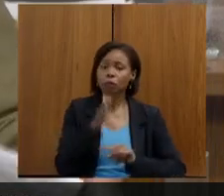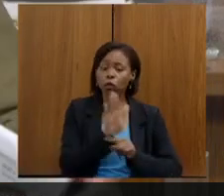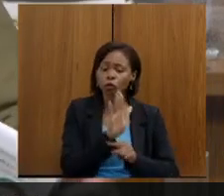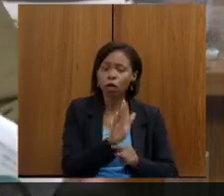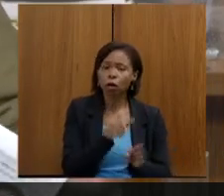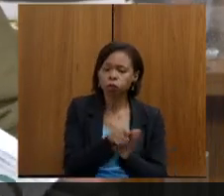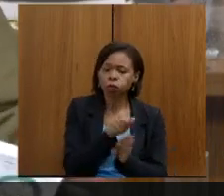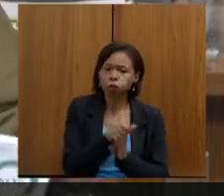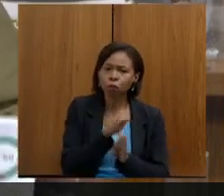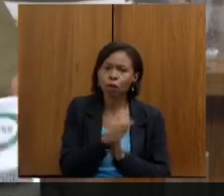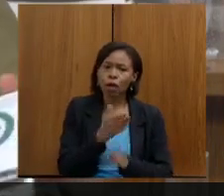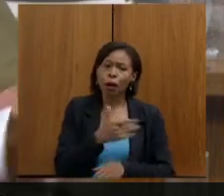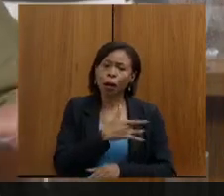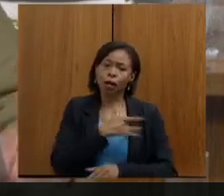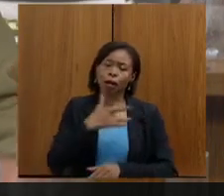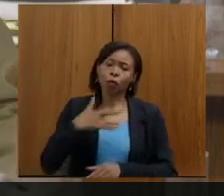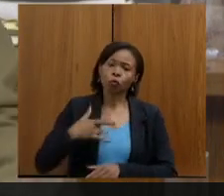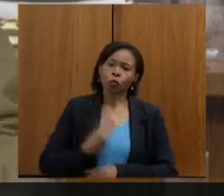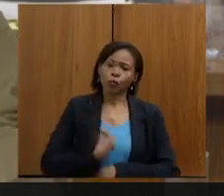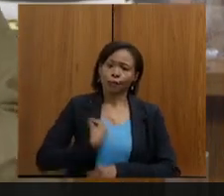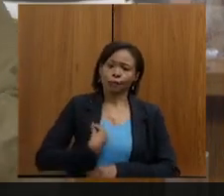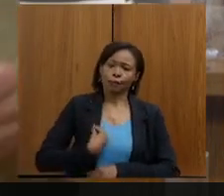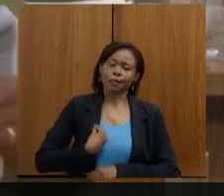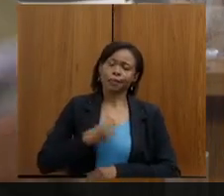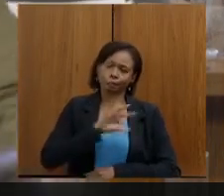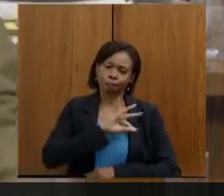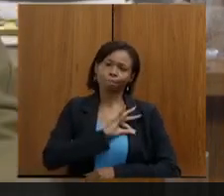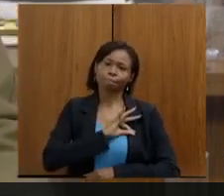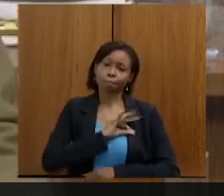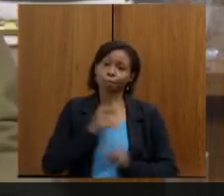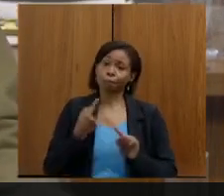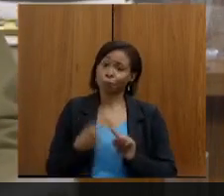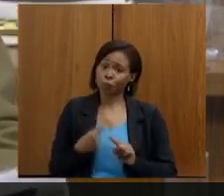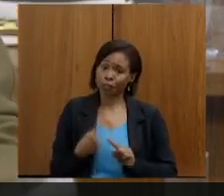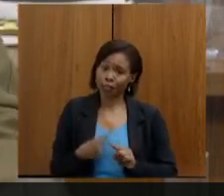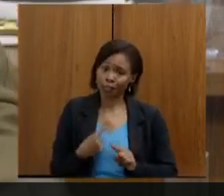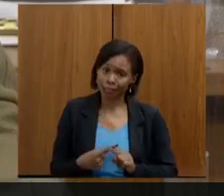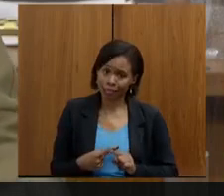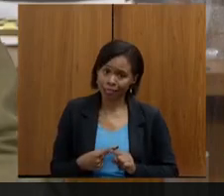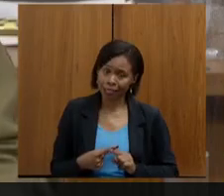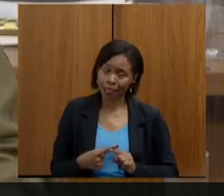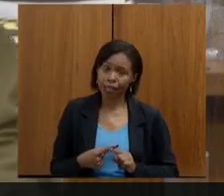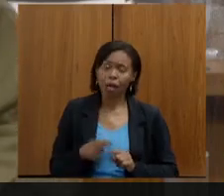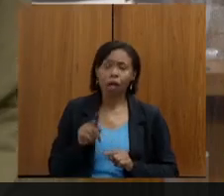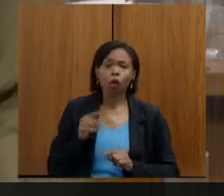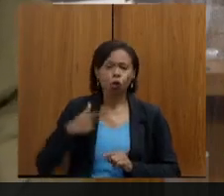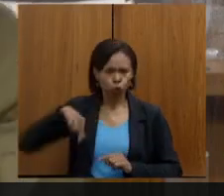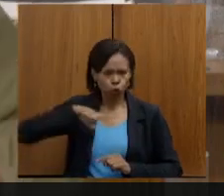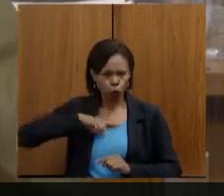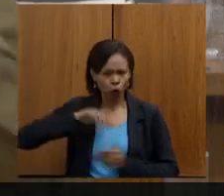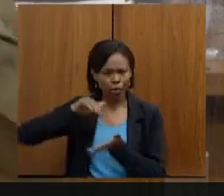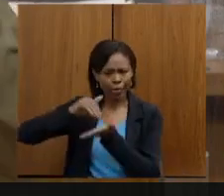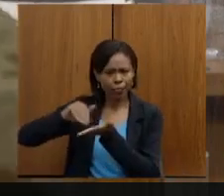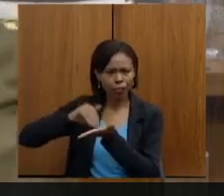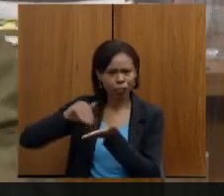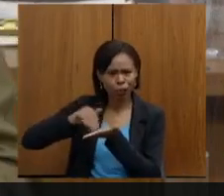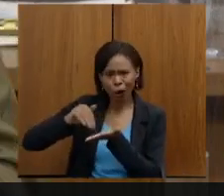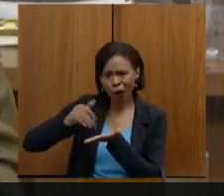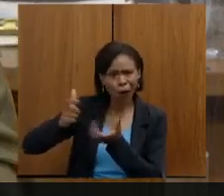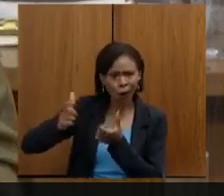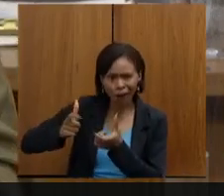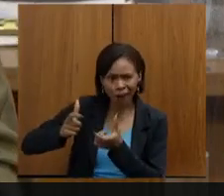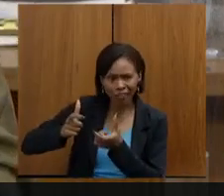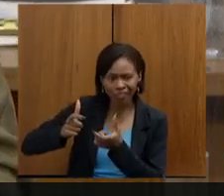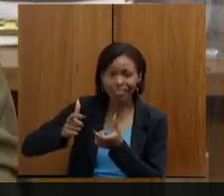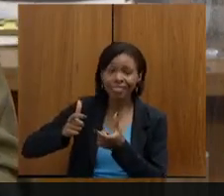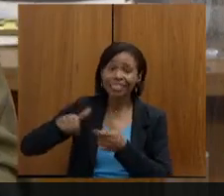dos nossos policiais militares por quê Porque o senhor sabes muito bem que nosso escritório na rua né então a gente falou